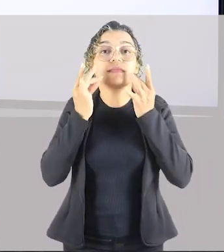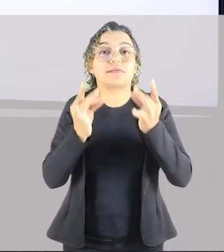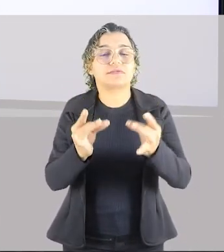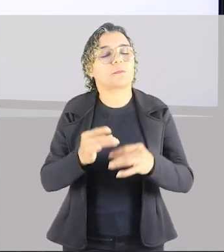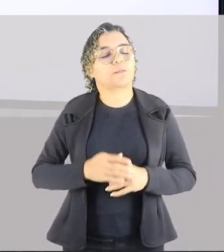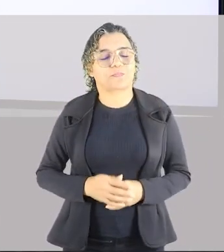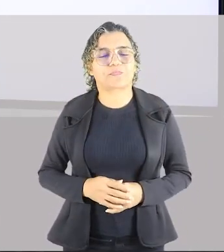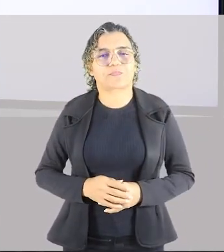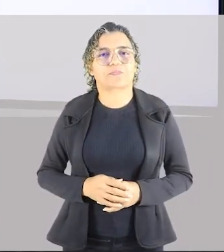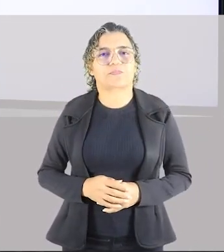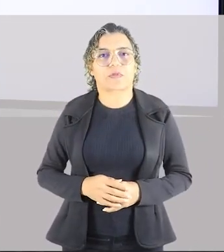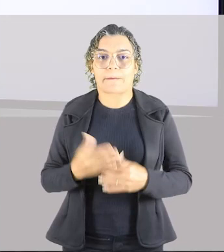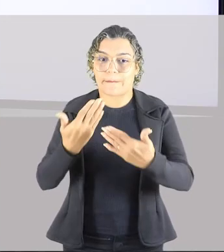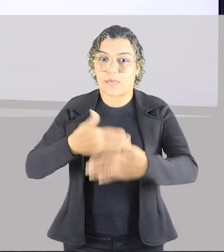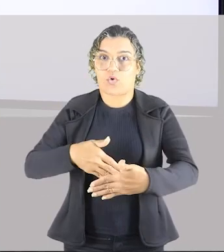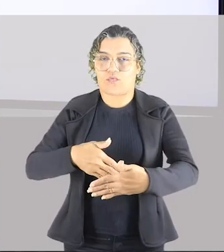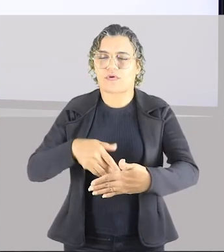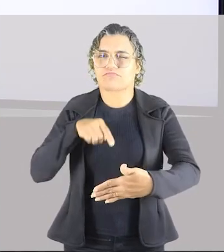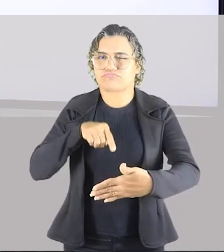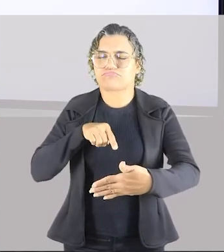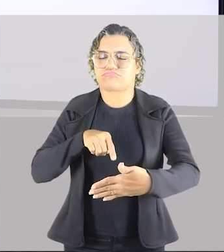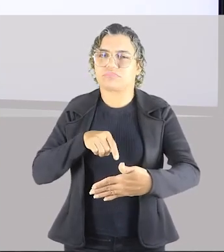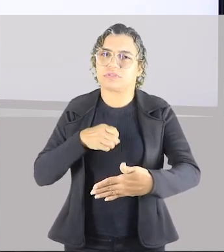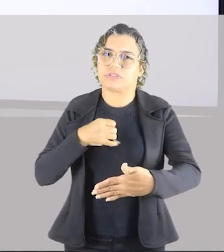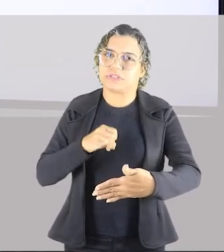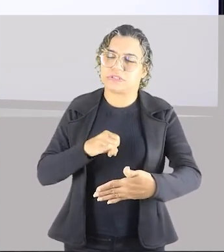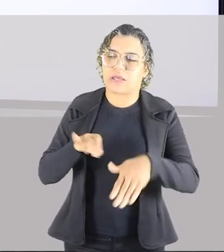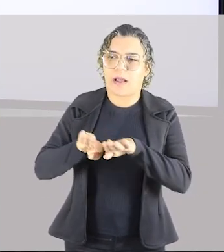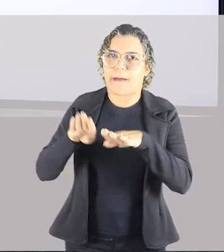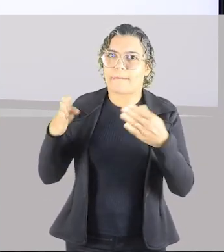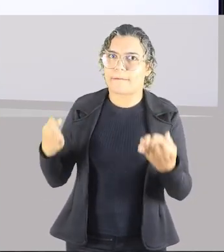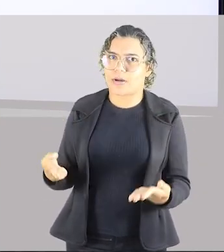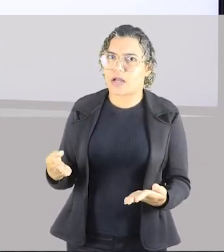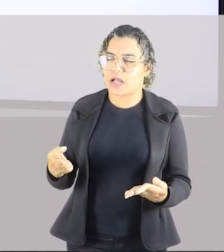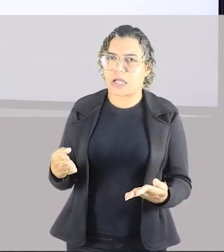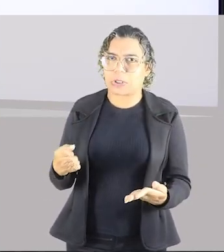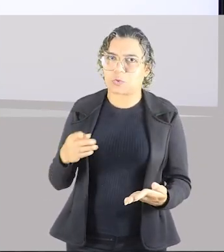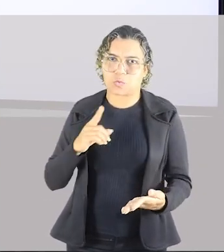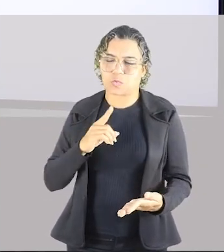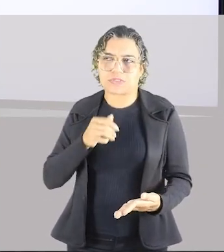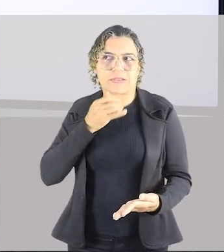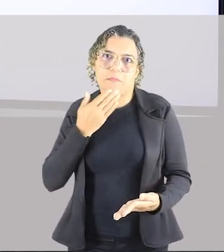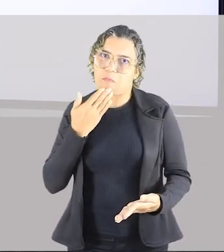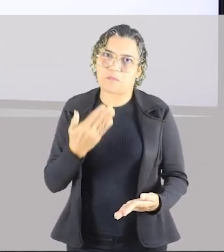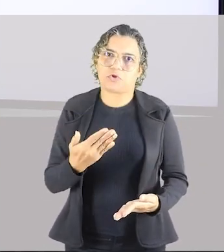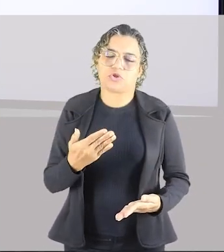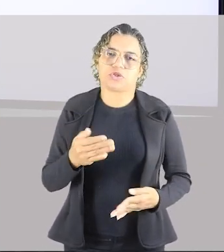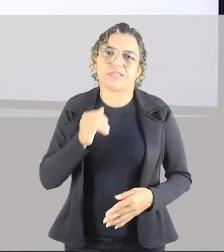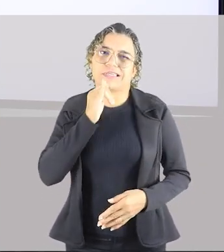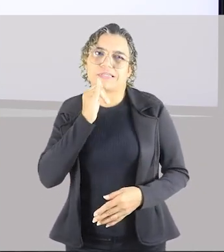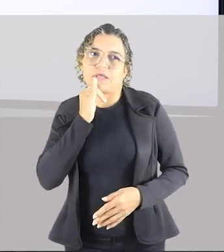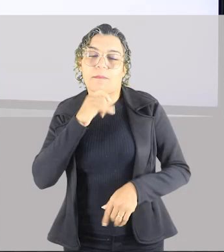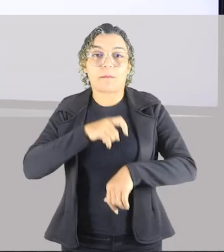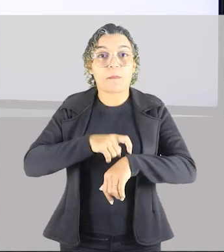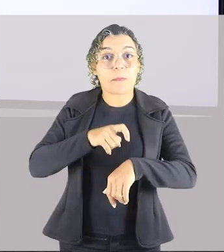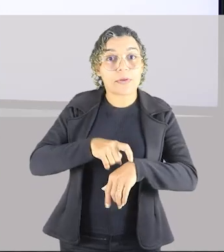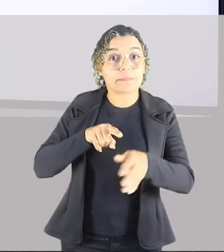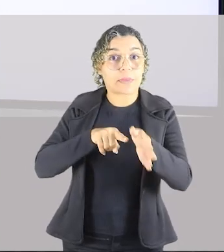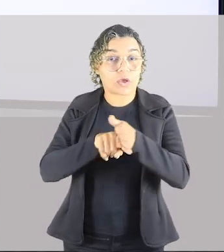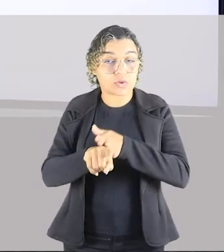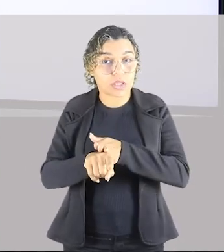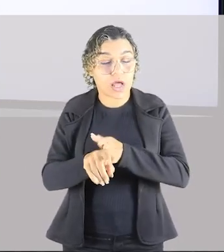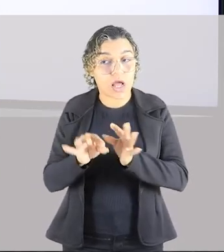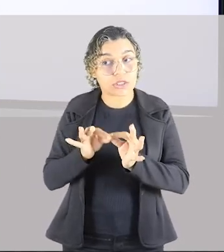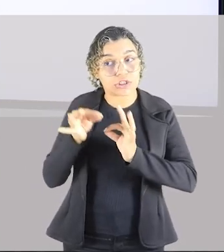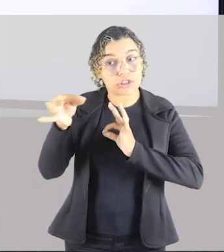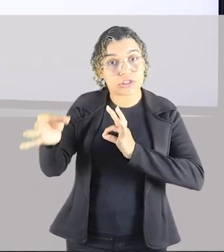atenção, tá? Em provas, se a banca não determinar, quando eu te perguntar a distância real, tu